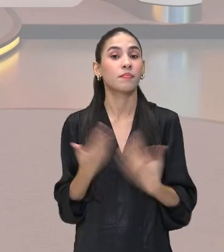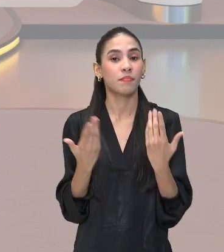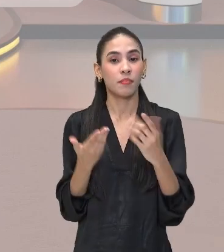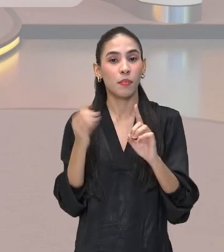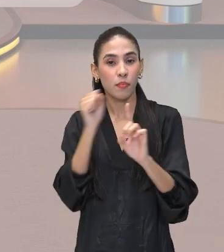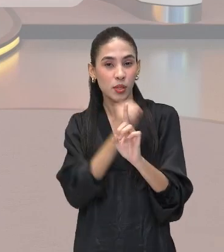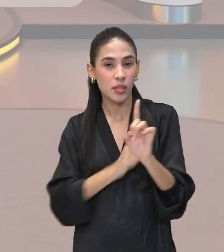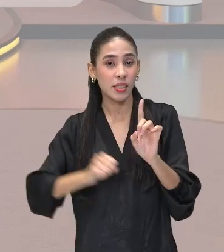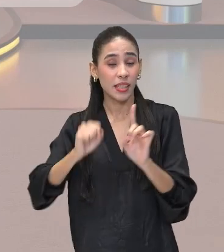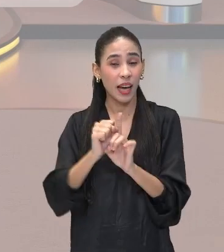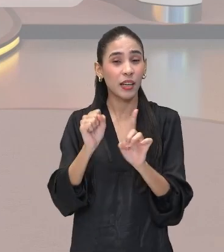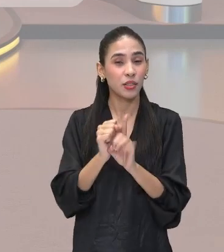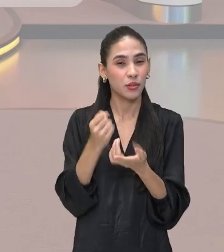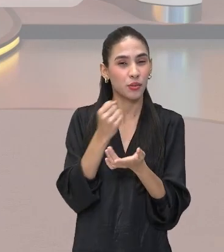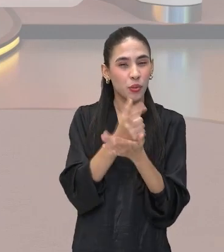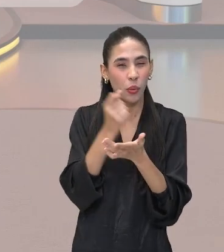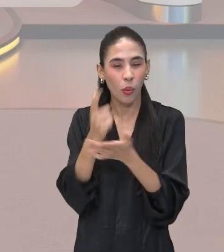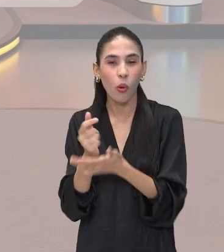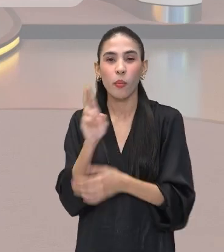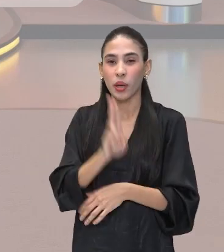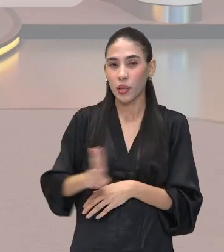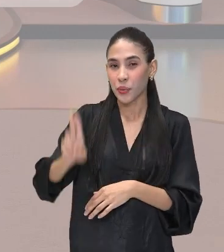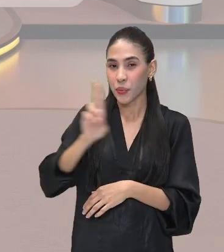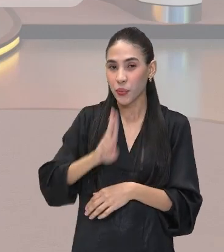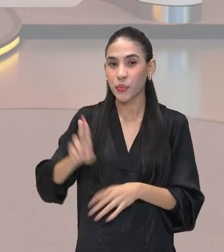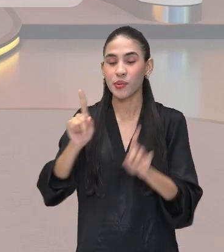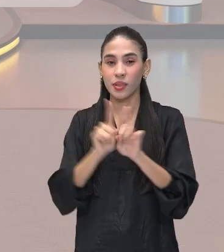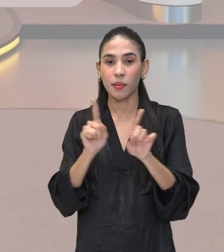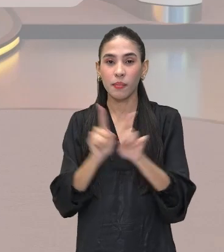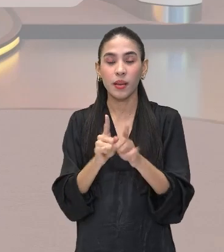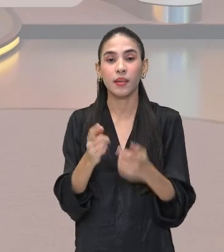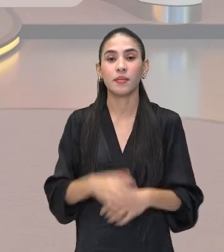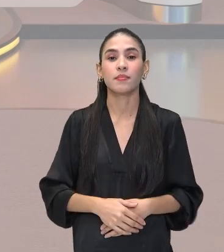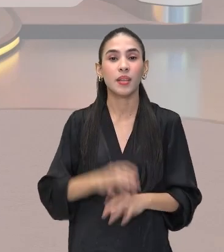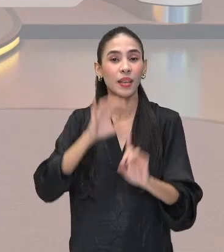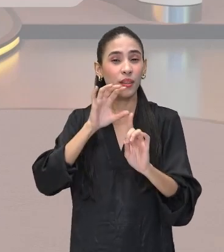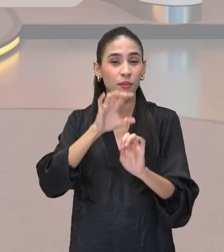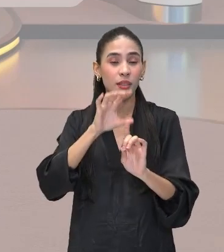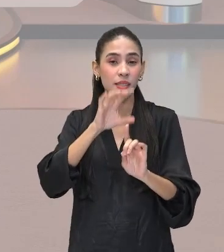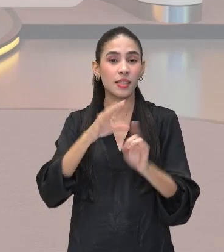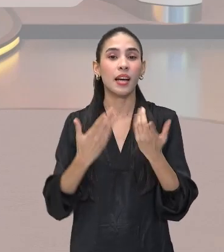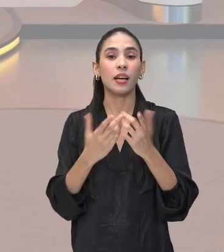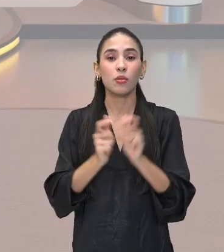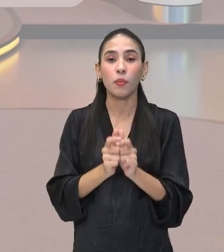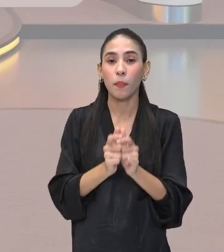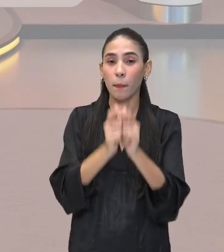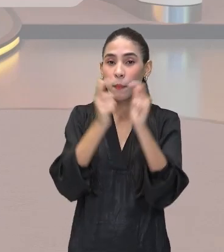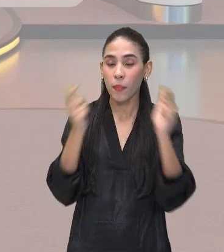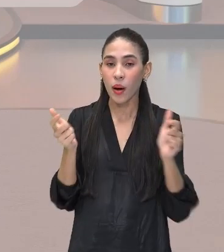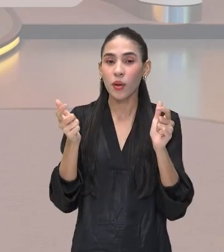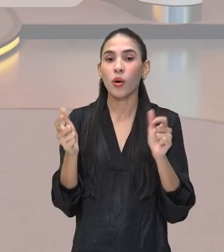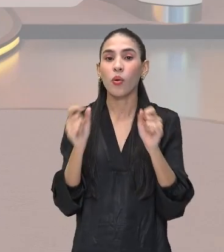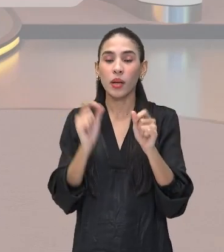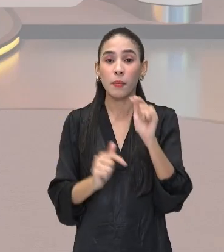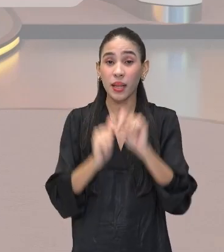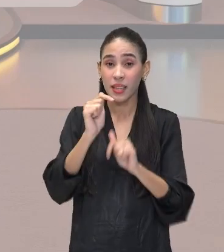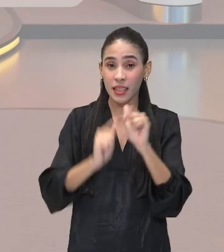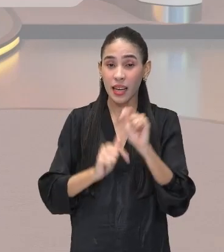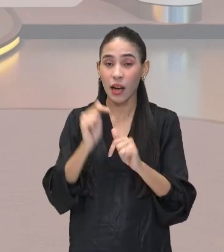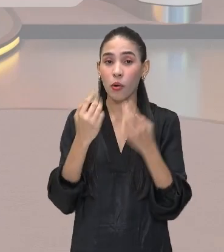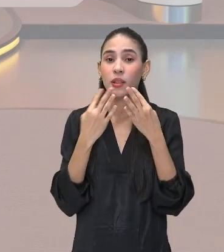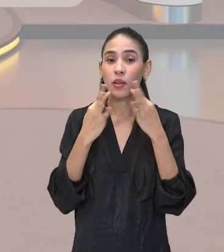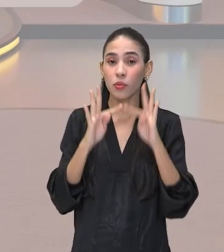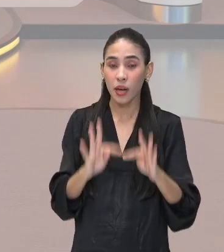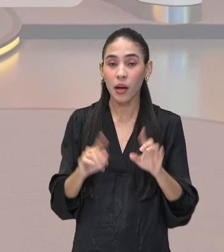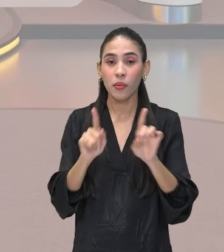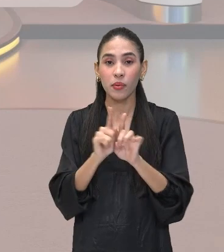de consumo, tem levado, né, a intensificação da exploração dos recursos naturais e